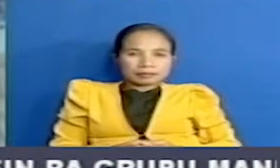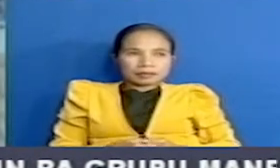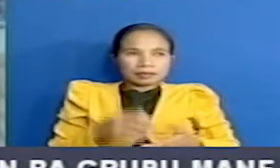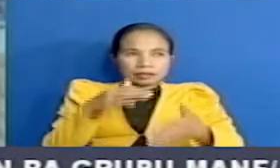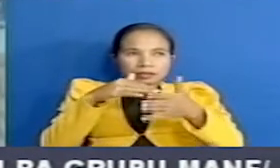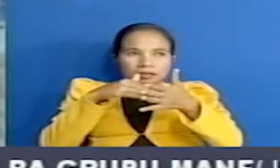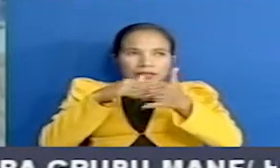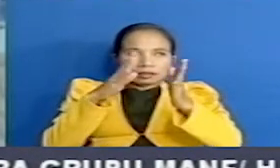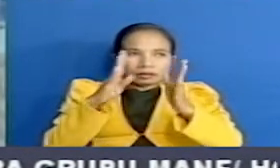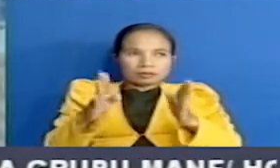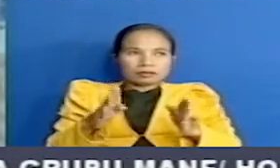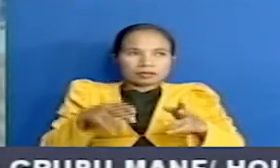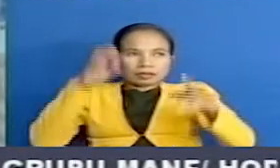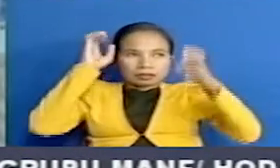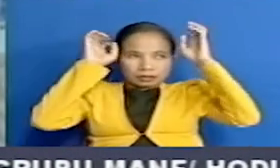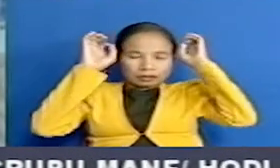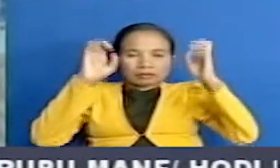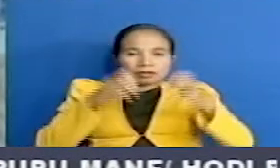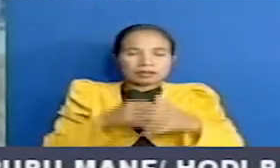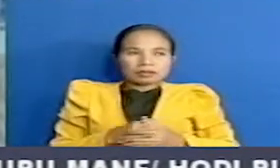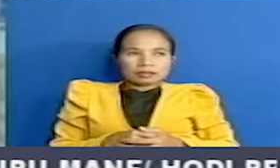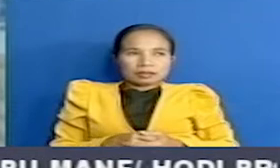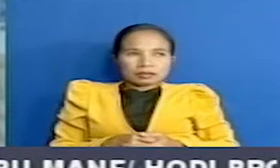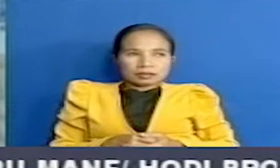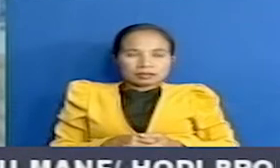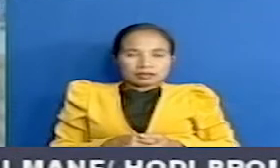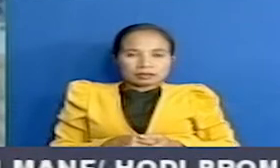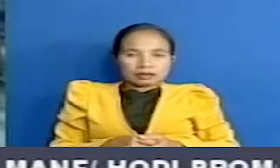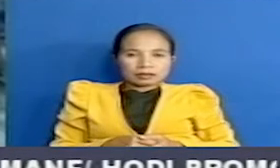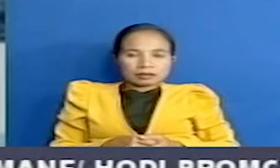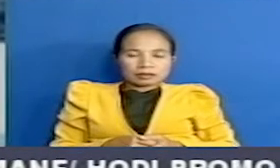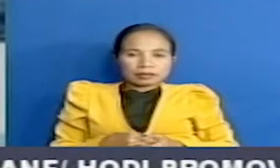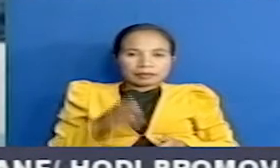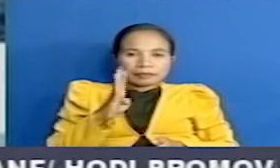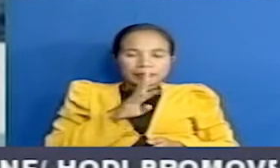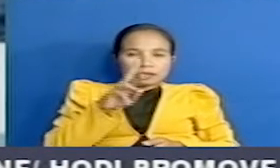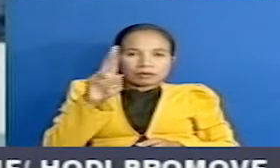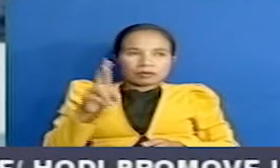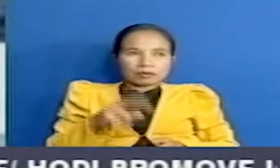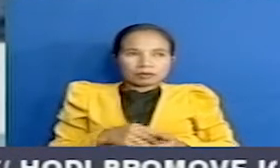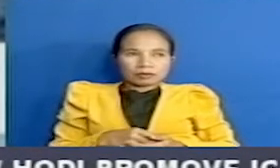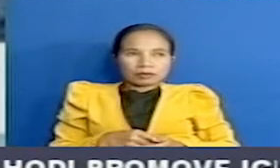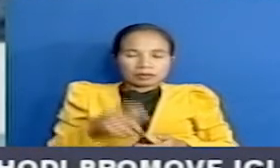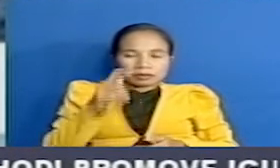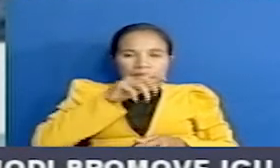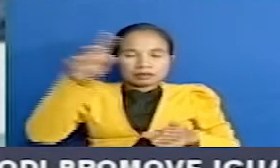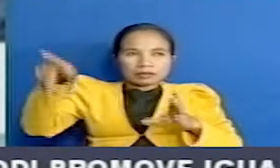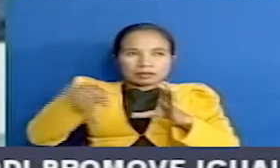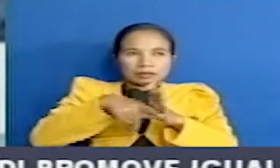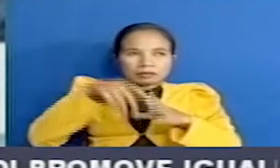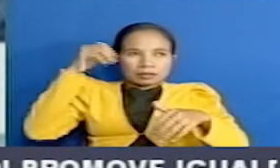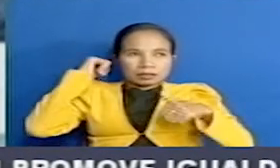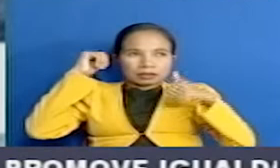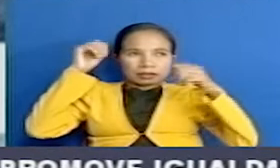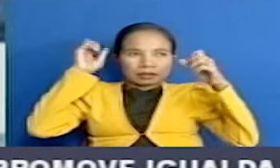Estudantes AHA Educação Science of Life System Sols Becora, terça-feira, ne participa e atividade de educação